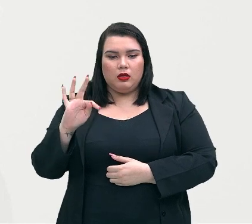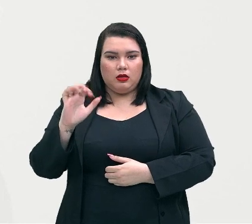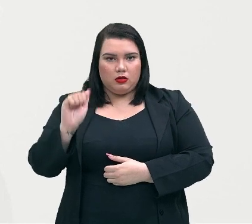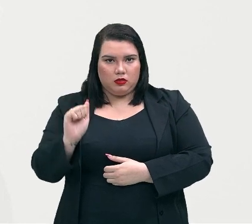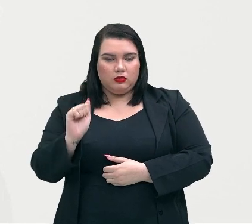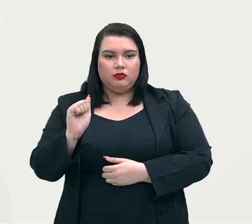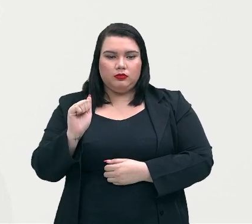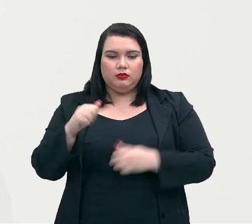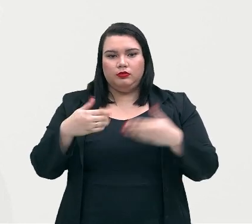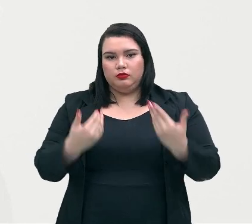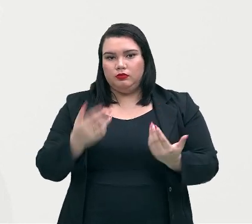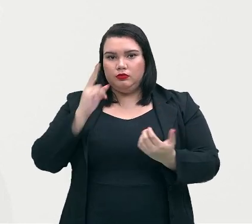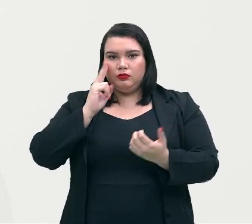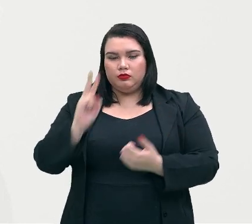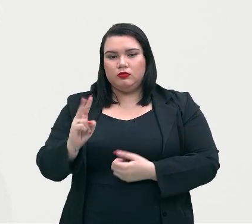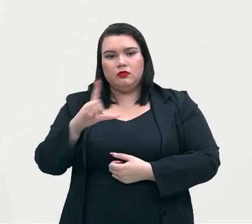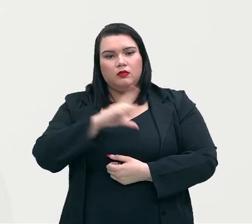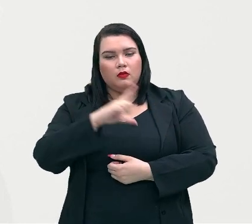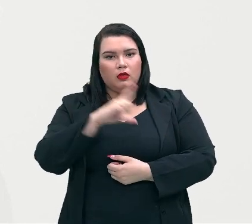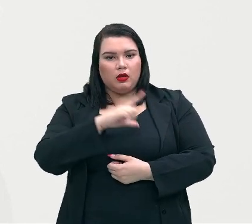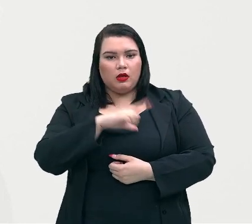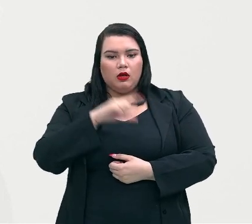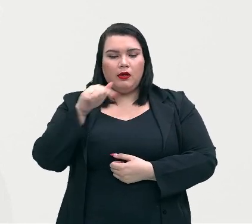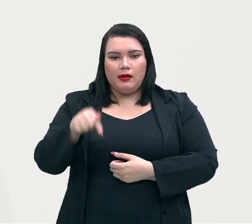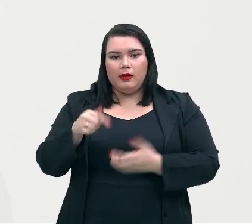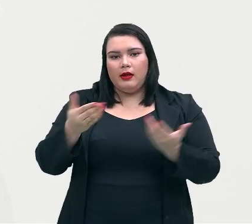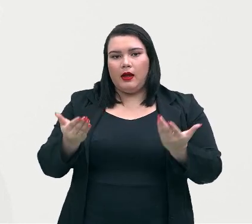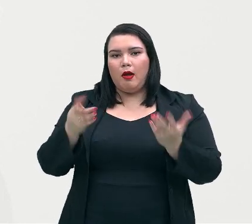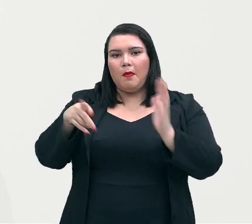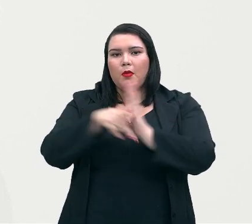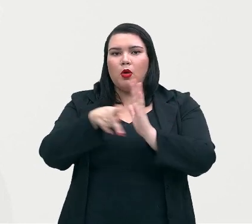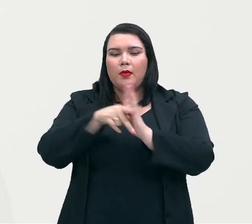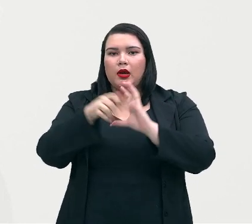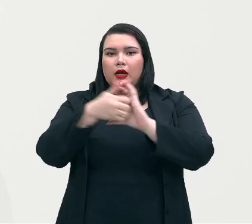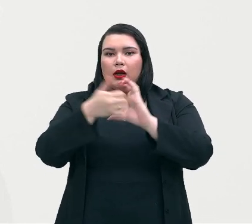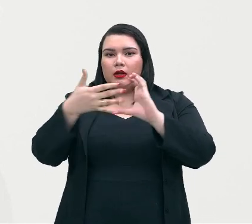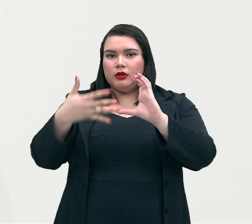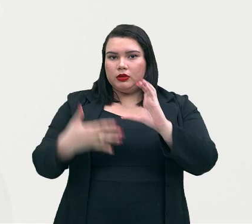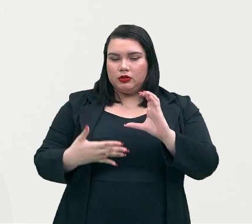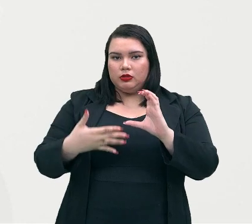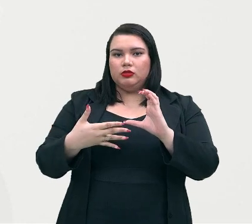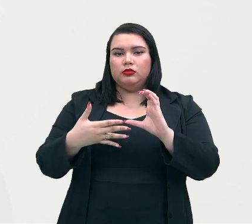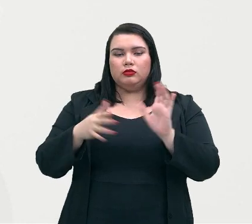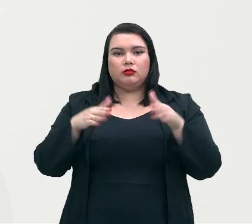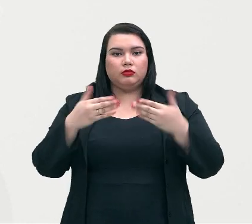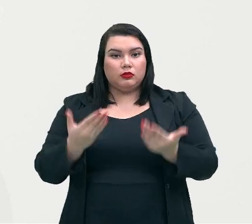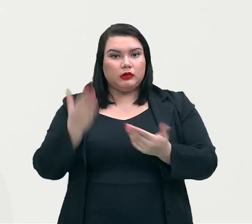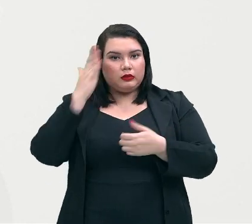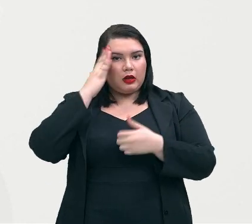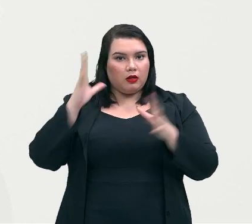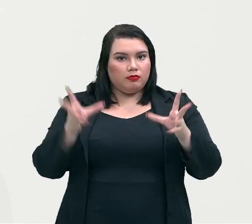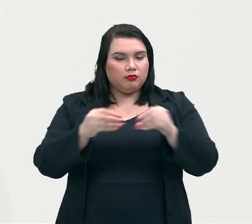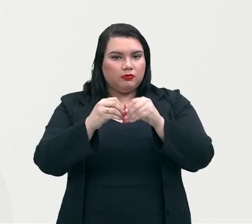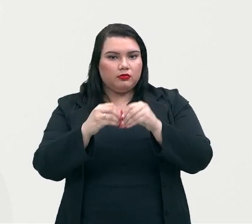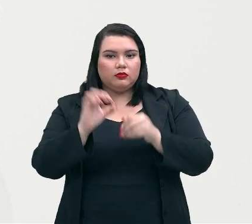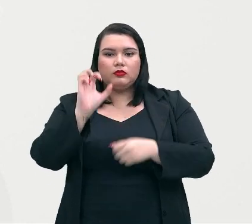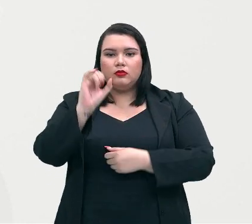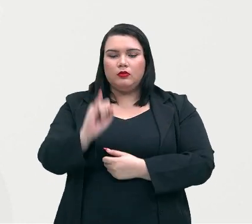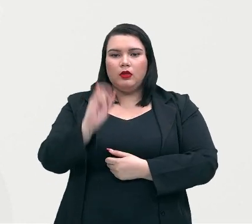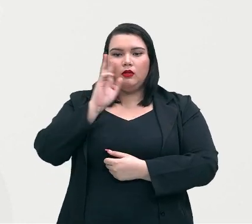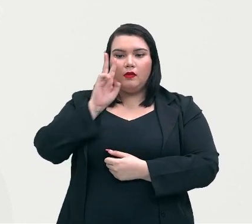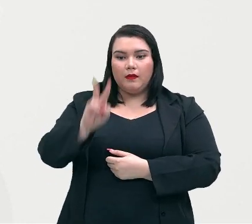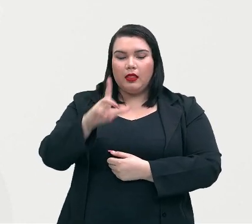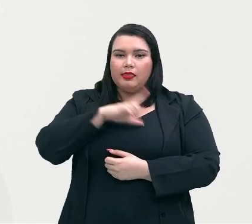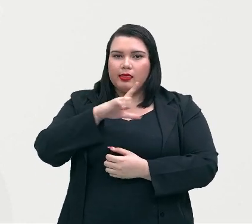Então, a gente observa que já vai ter esse impedimento através de deltas, tá? Então, quando as águas aí do rio, eles desembocam